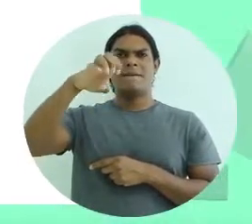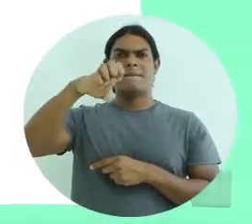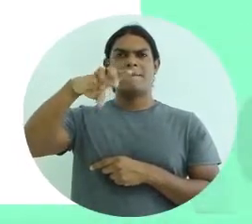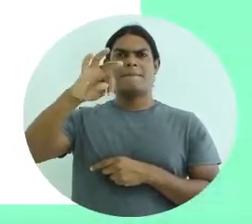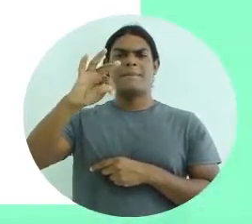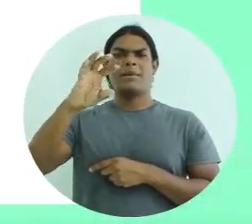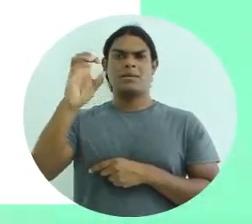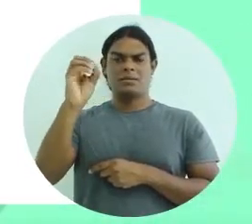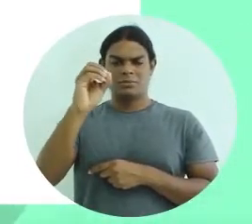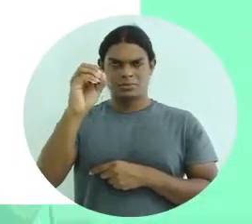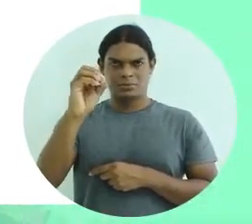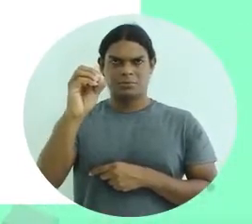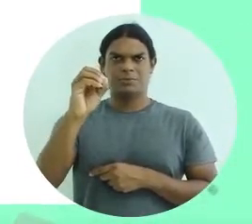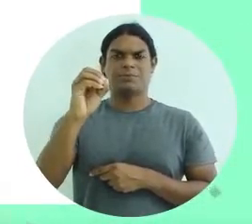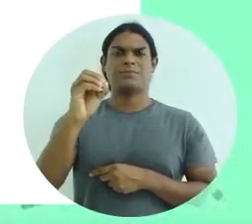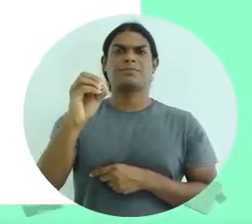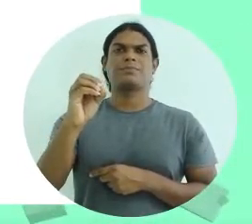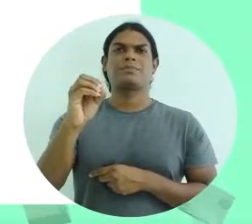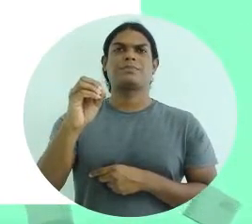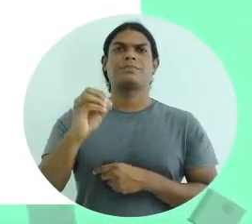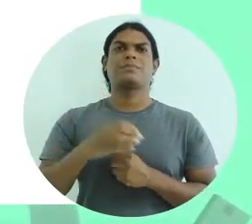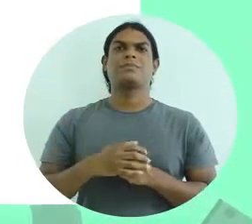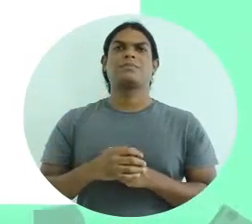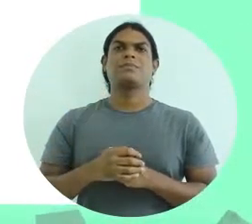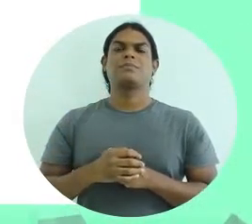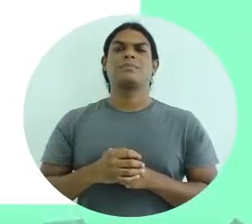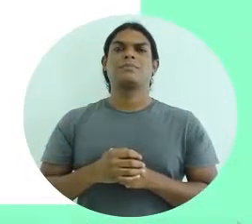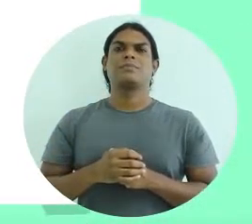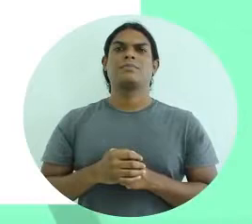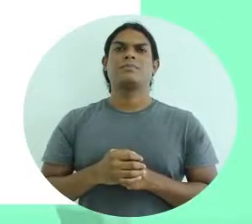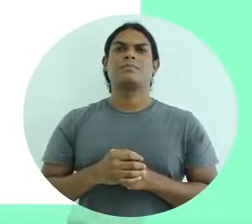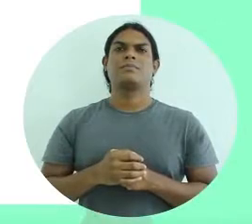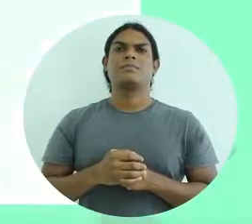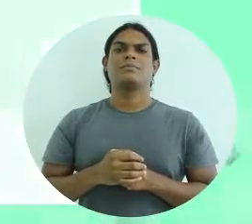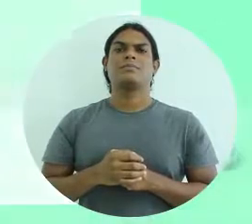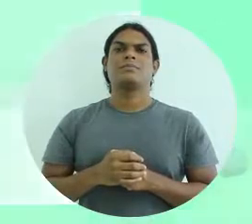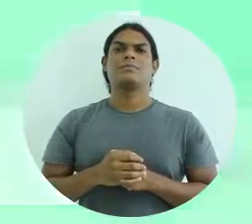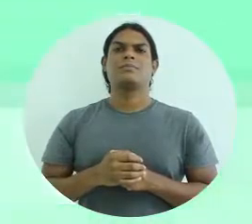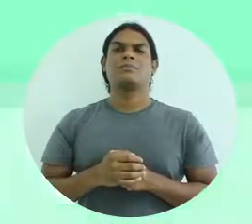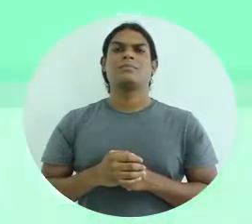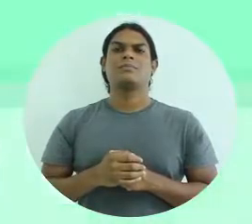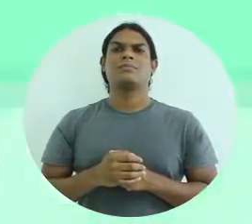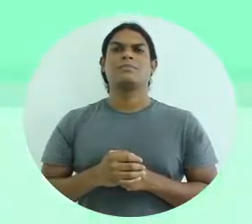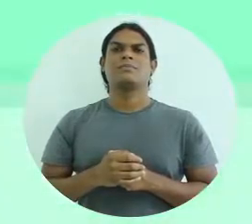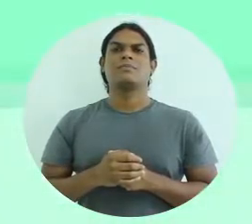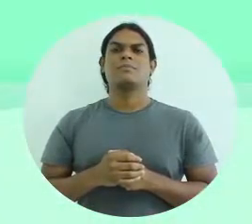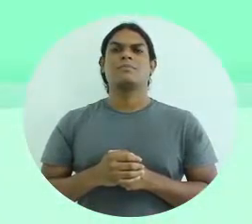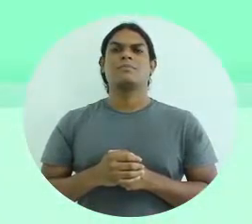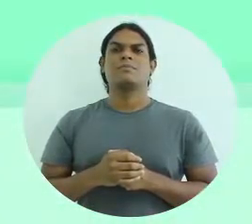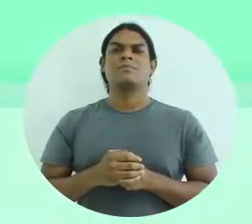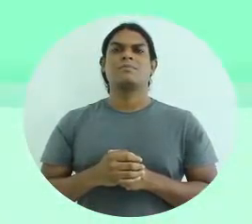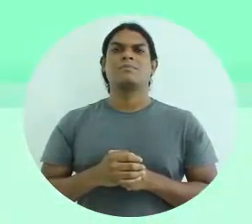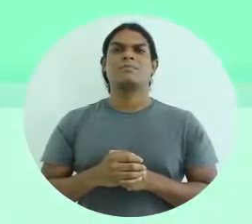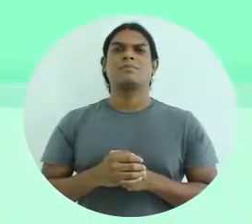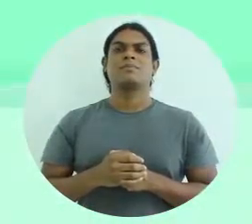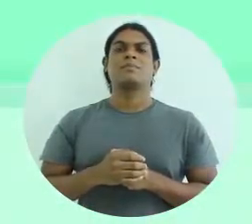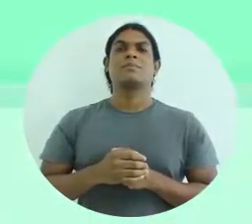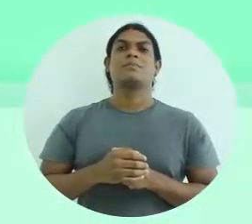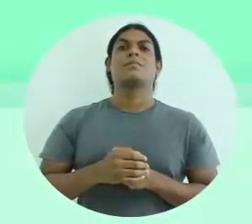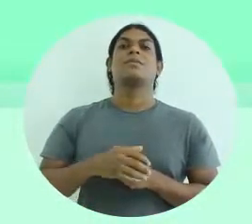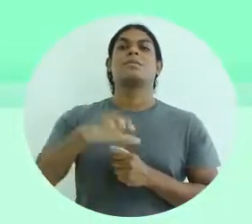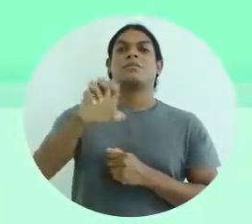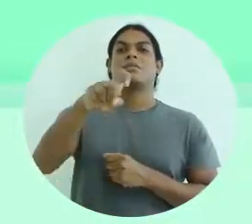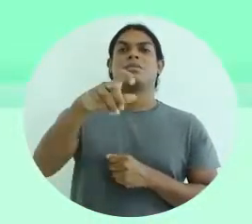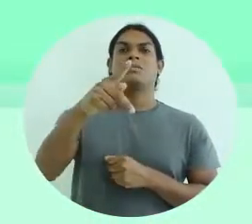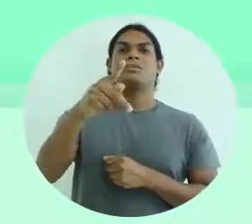isso? O refinanciamento ao exportador, que é o supply credit, funciona da seguinte forma: o exportador, de